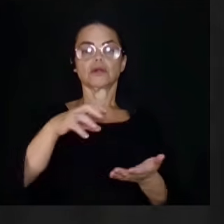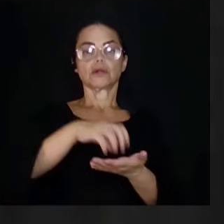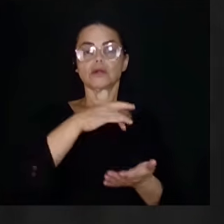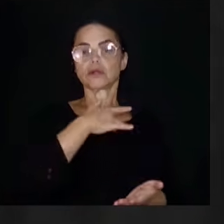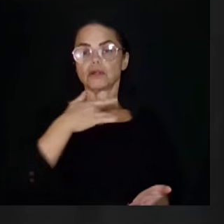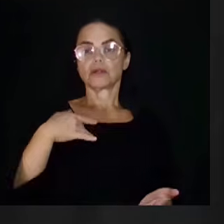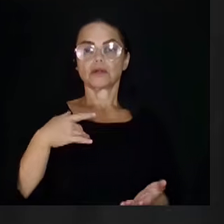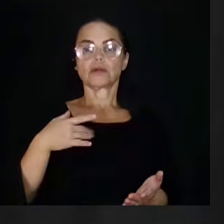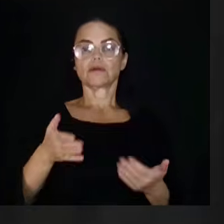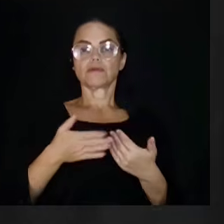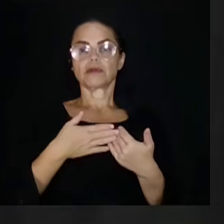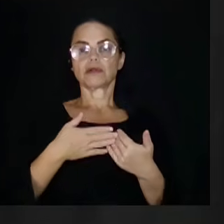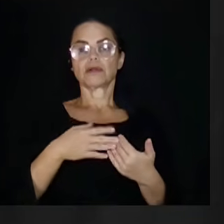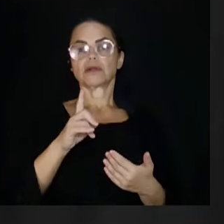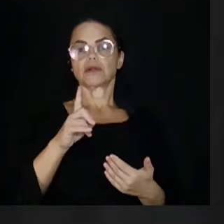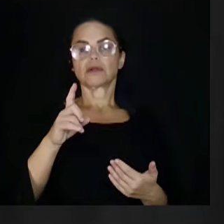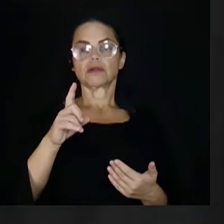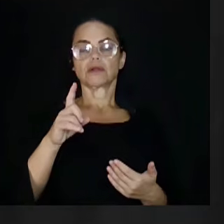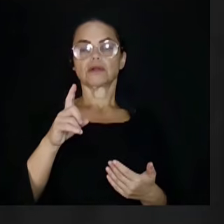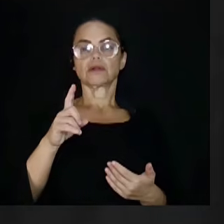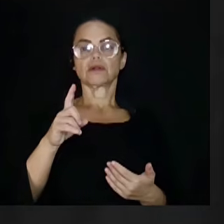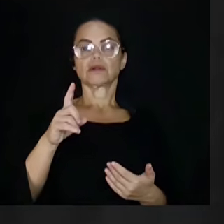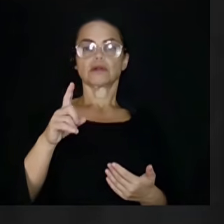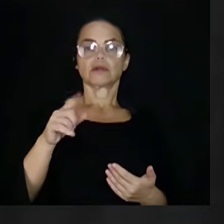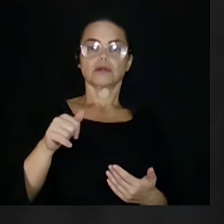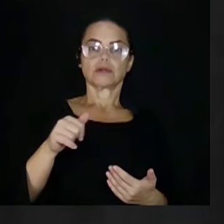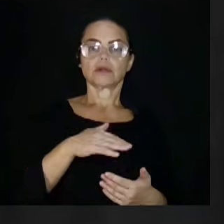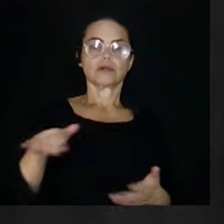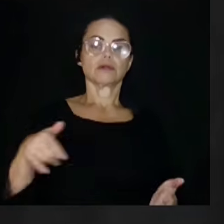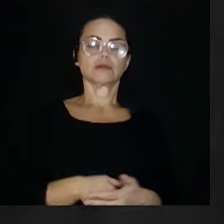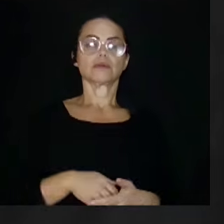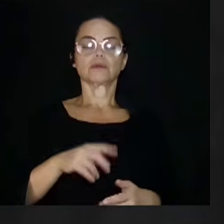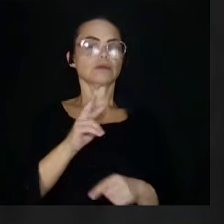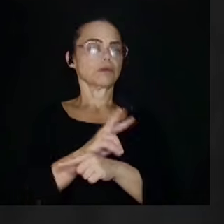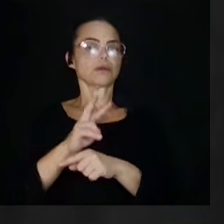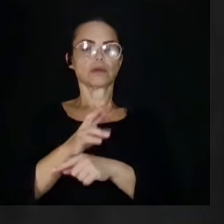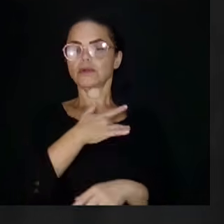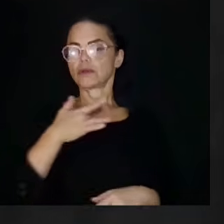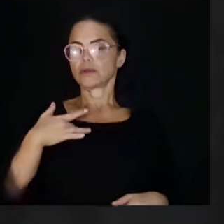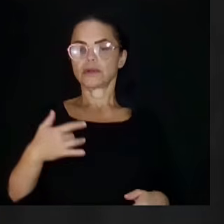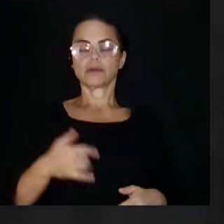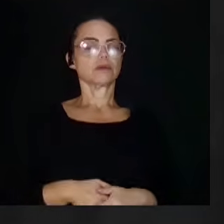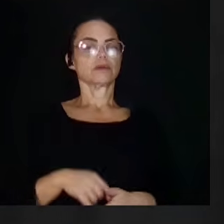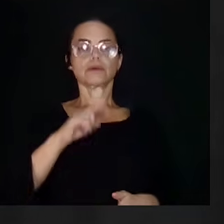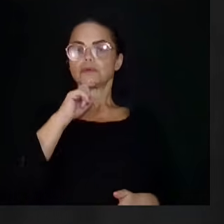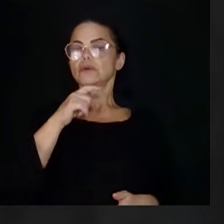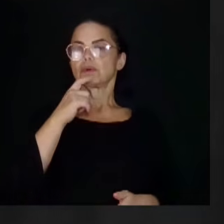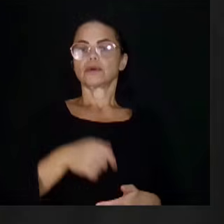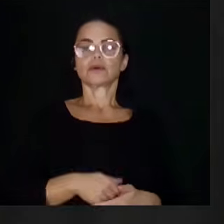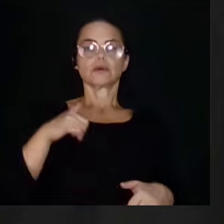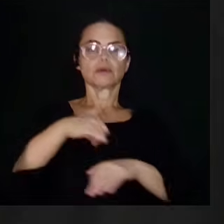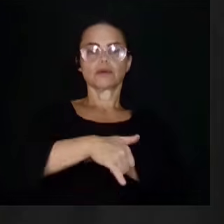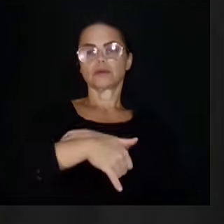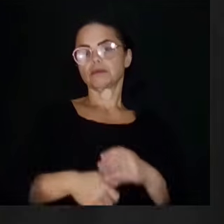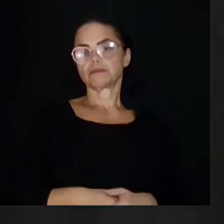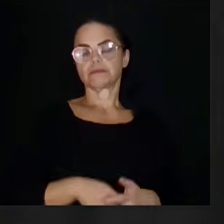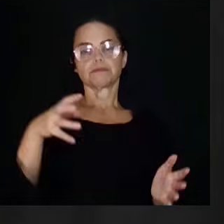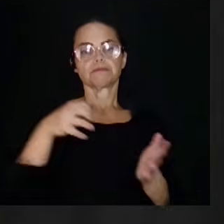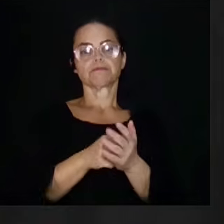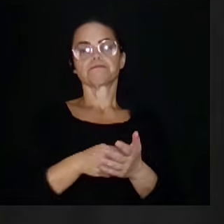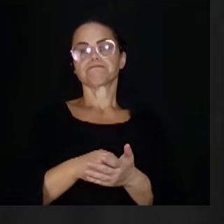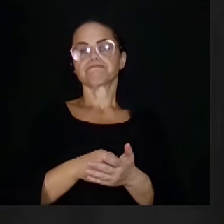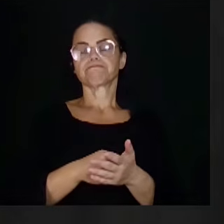passa? Ah, mas ela tem que cuidar da saúde. Não cuida. Porque quem que vai faltar do serviço para agendar uma consulta? Não tem